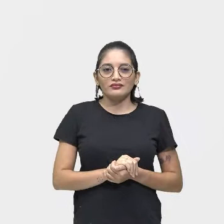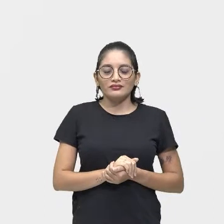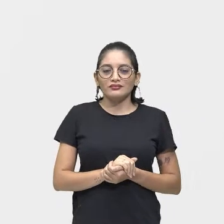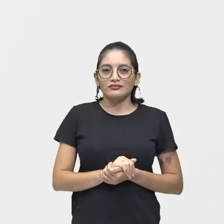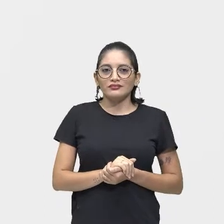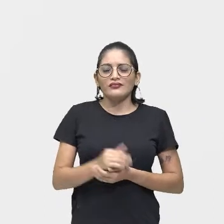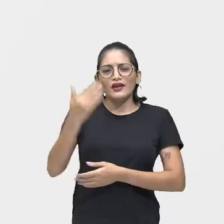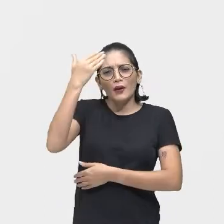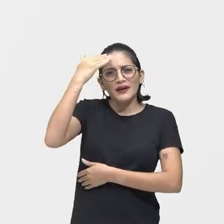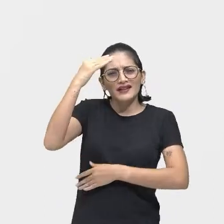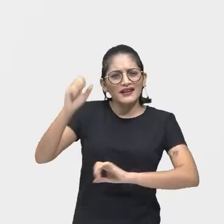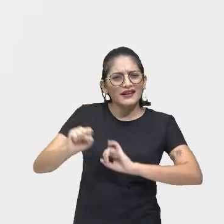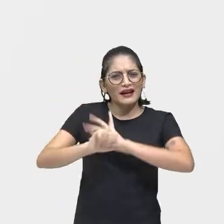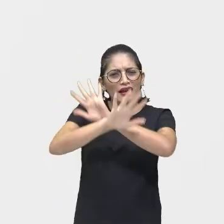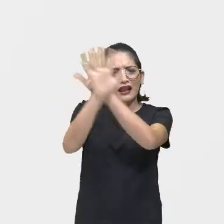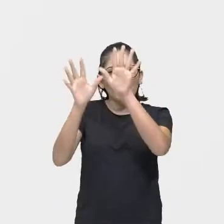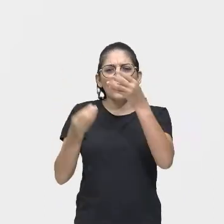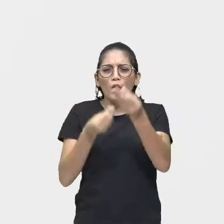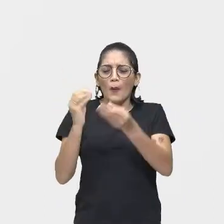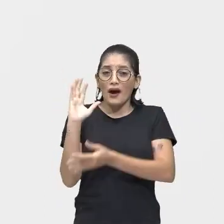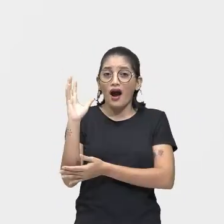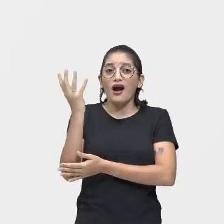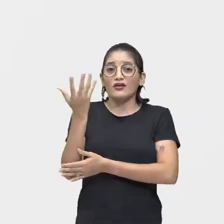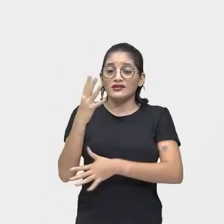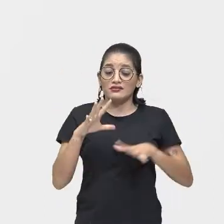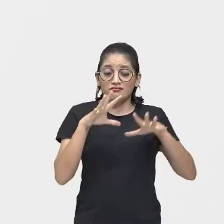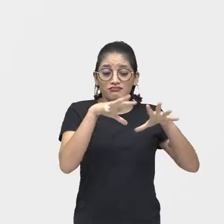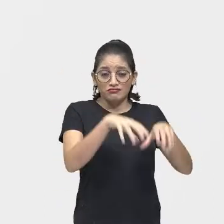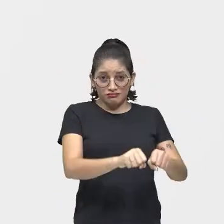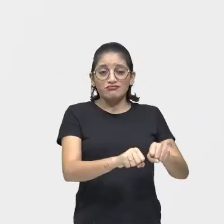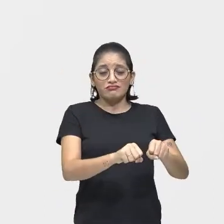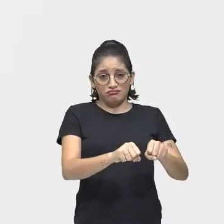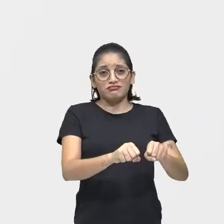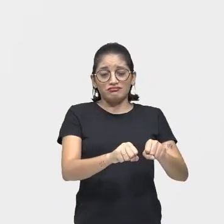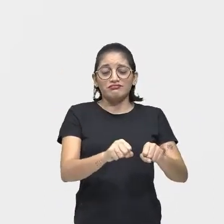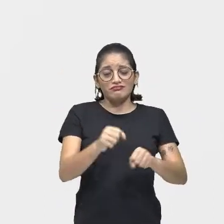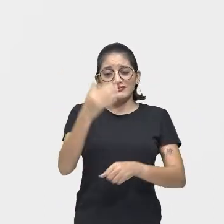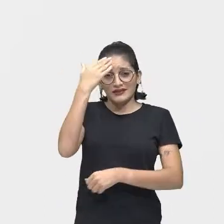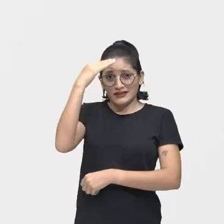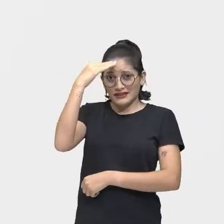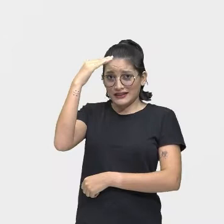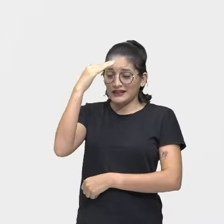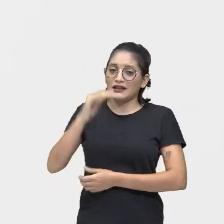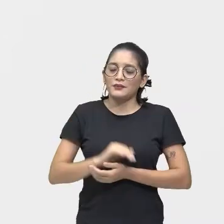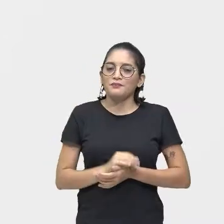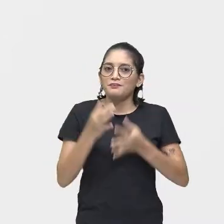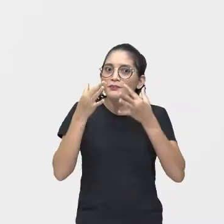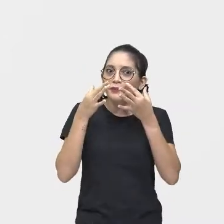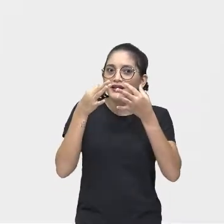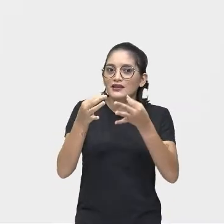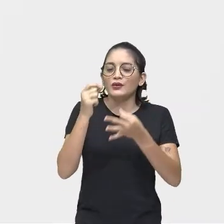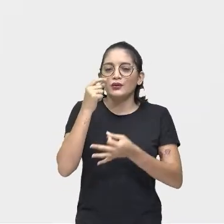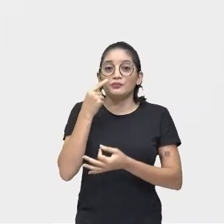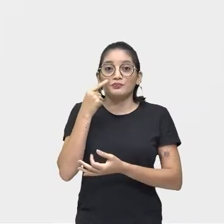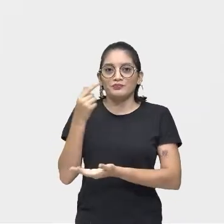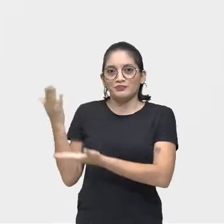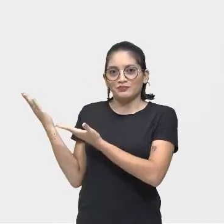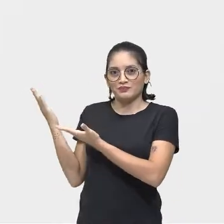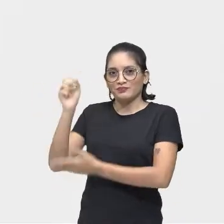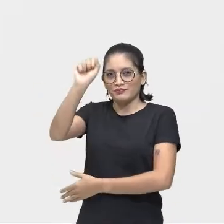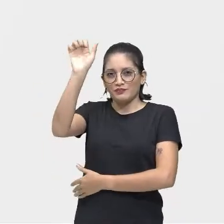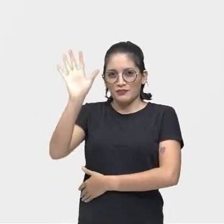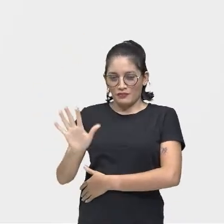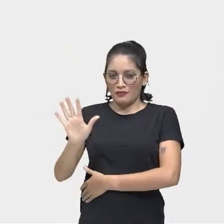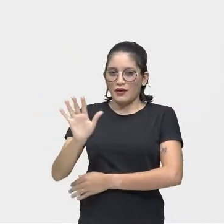Para a gente compreender como é que se deu essa colonização, é essencial que a gente preste atenção no mapa. A